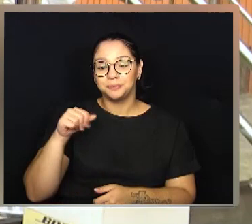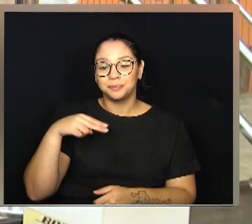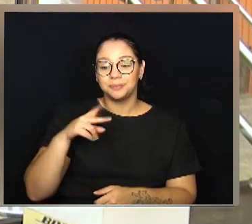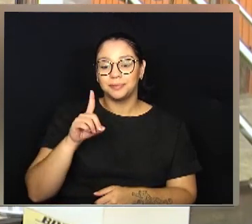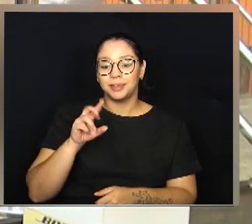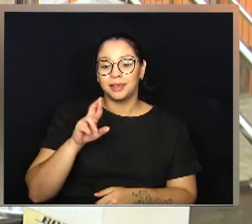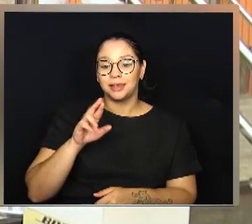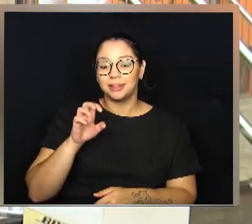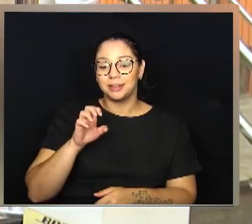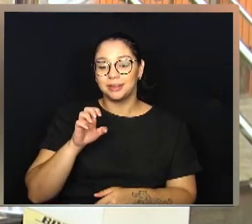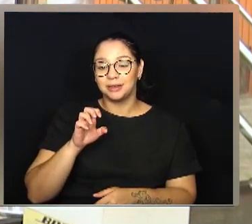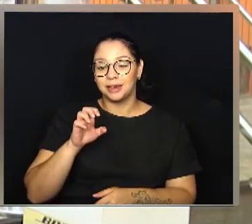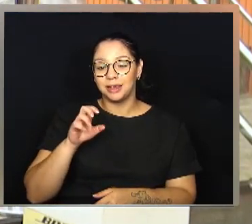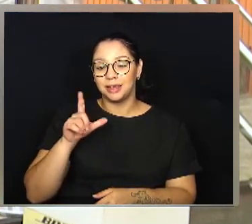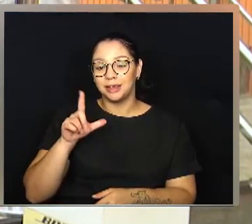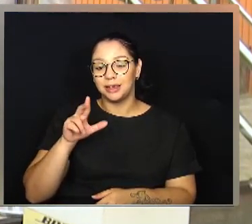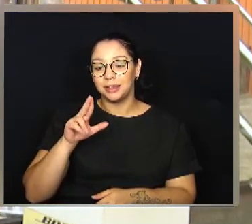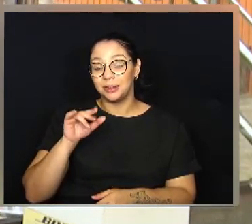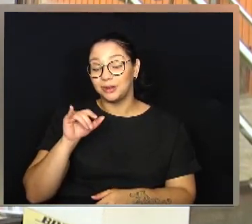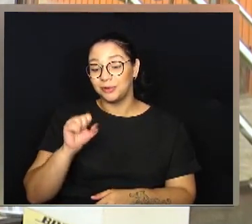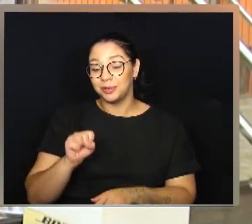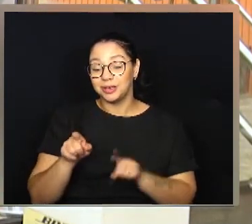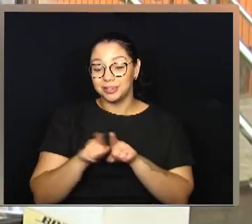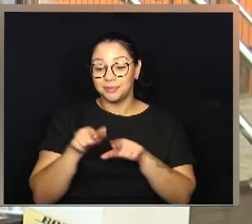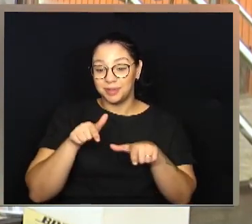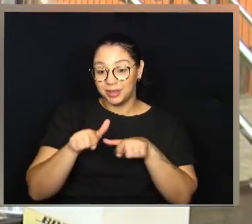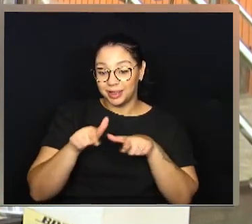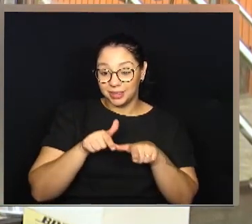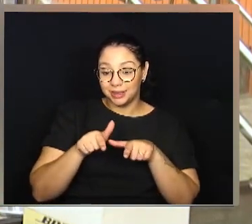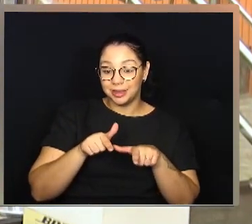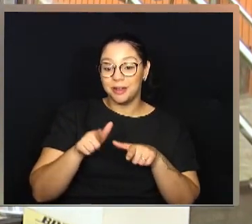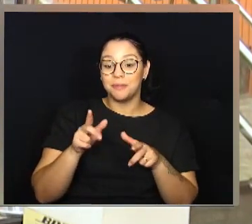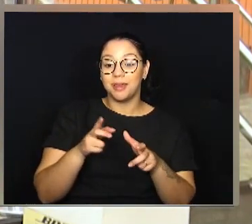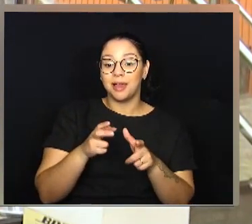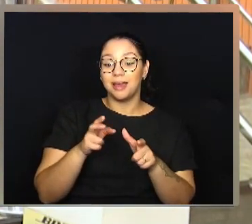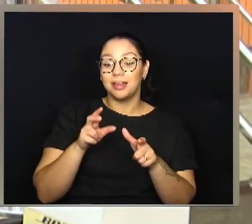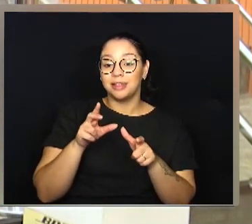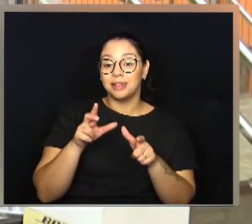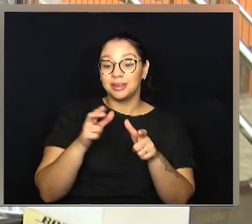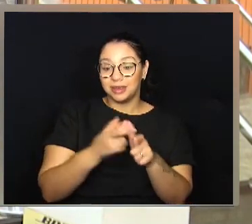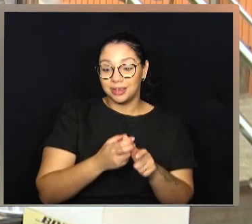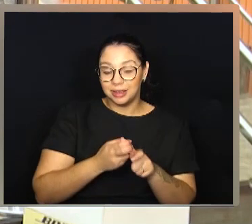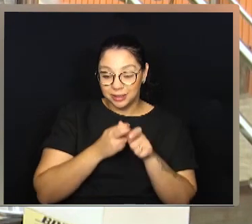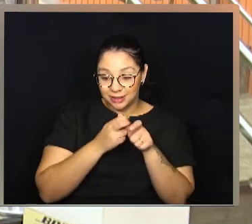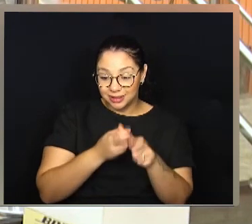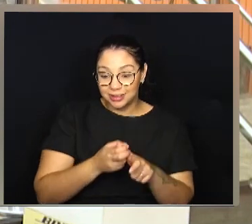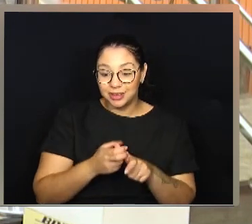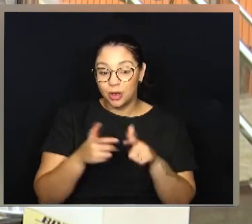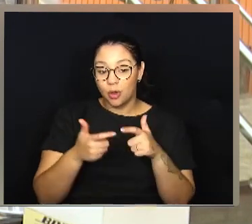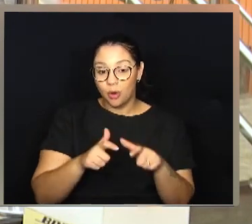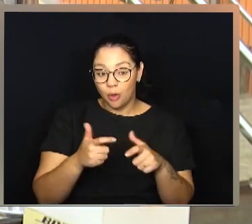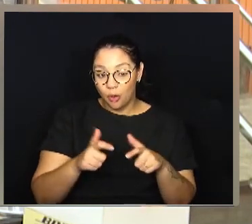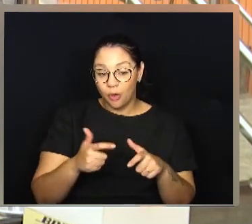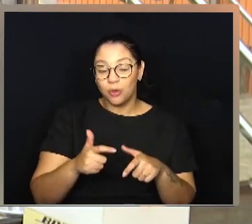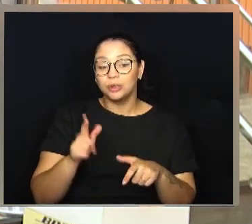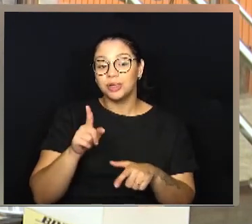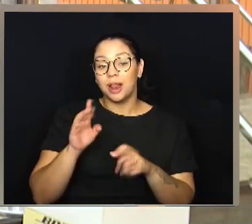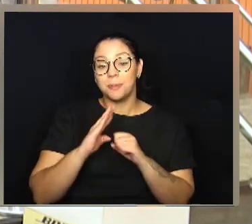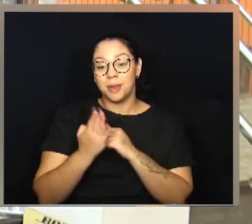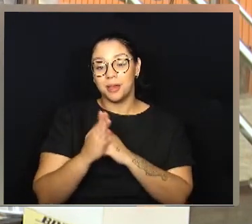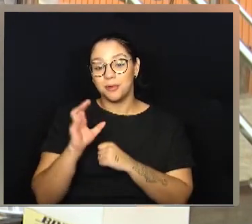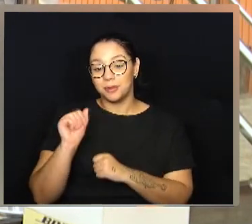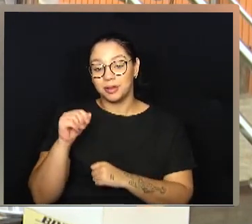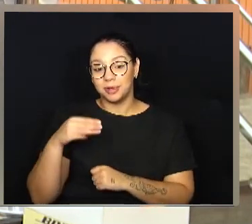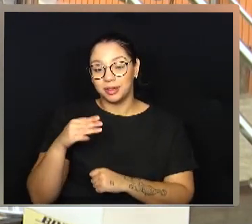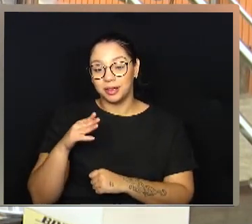André Luiz Lima de Souza Campos sacerdote do Templo de umbanda mamãe Oxum caboclo sete pedras e Caboclo